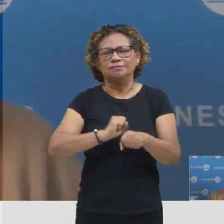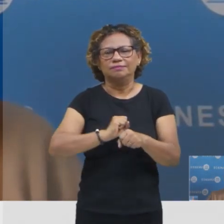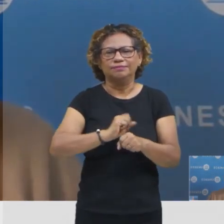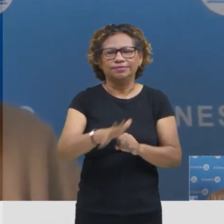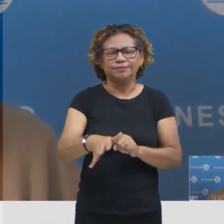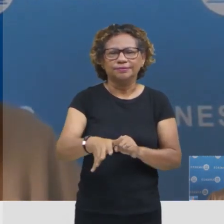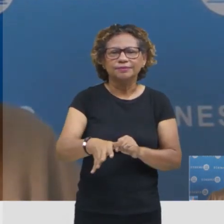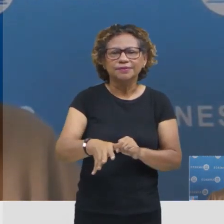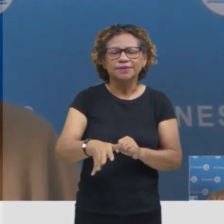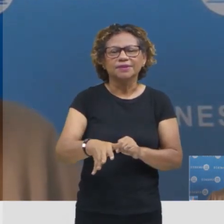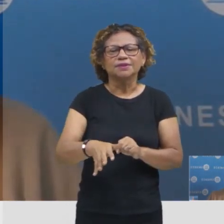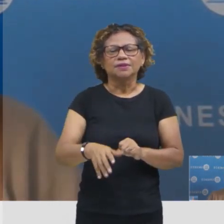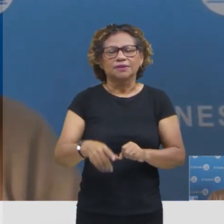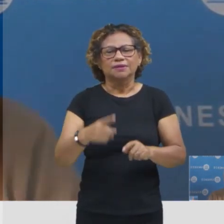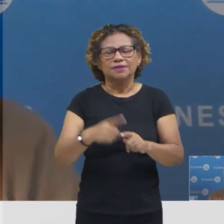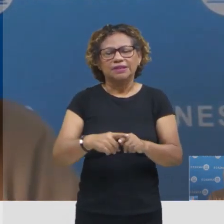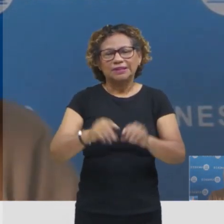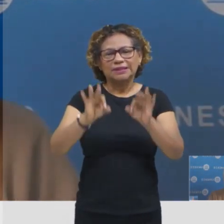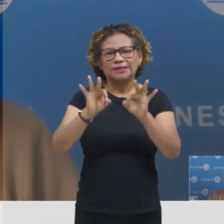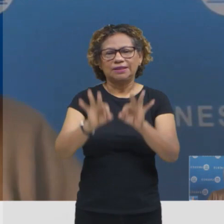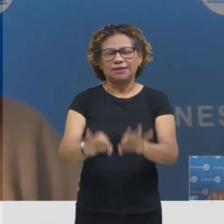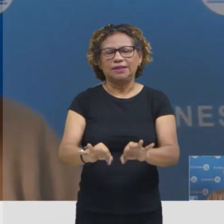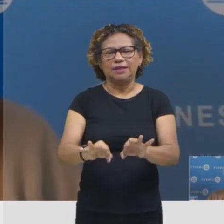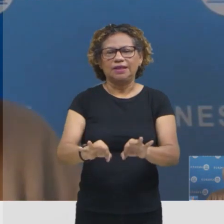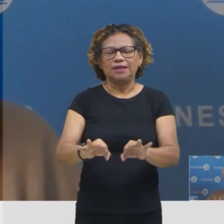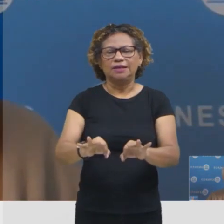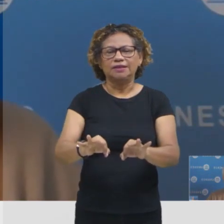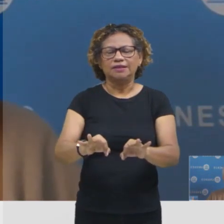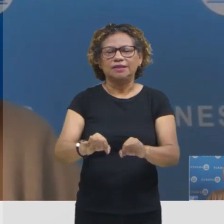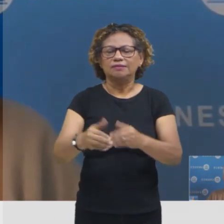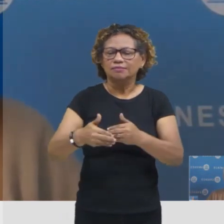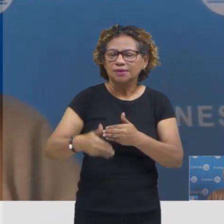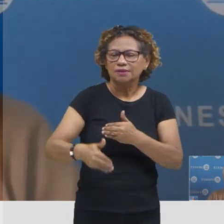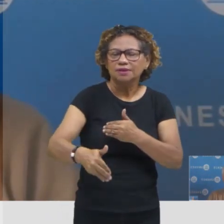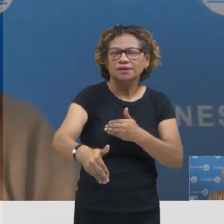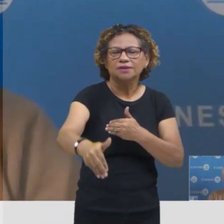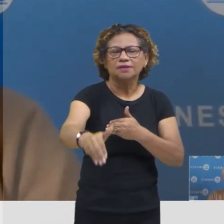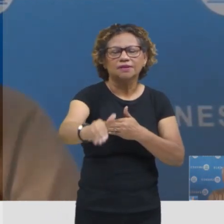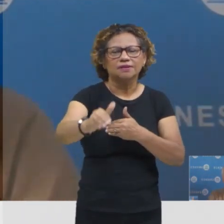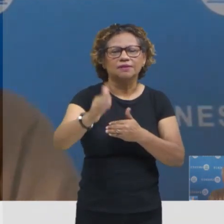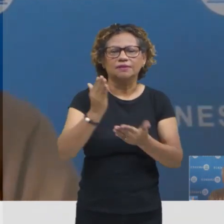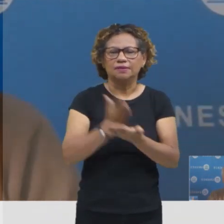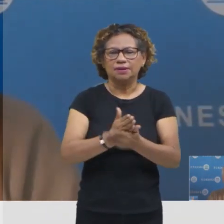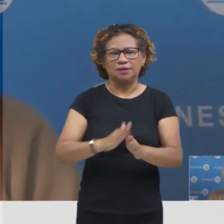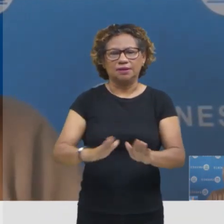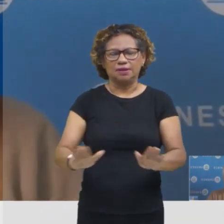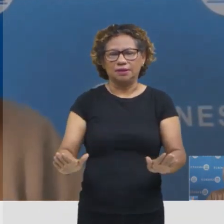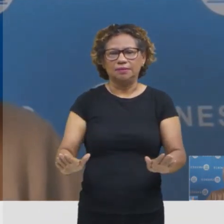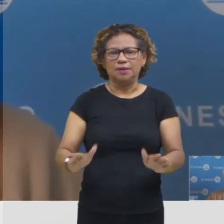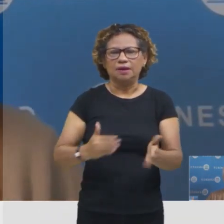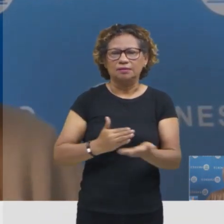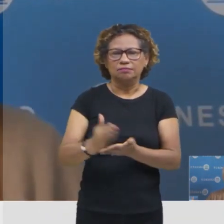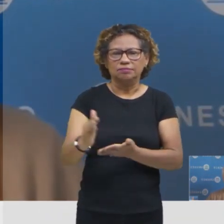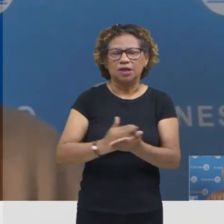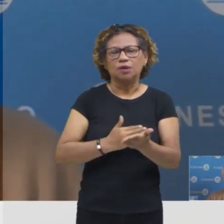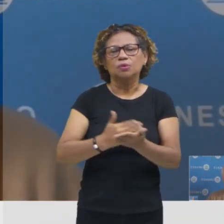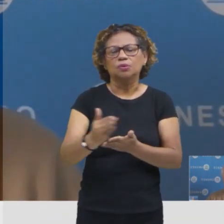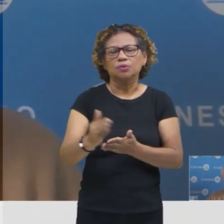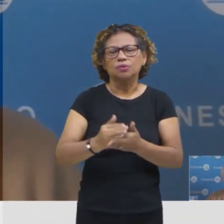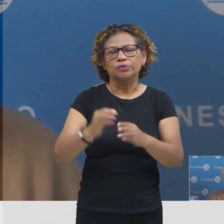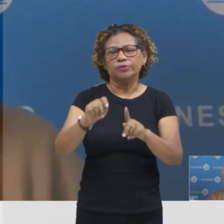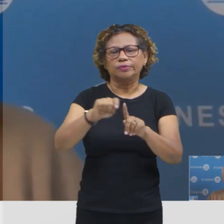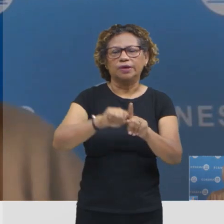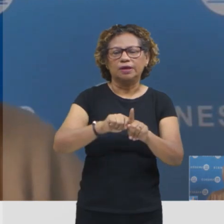dramático com a certeza de que ele vai passar, com a certeza de que daqui a alguns meses teremos as